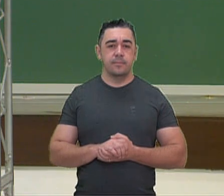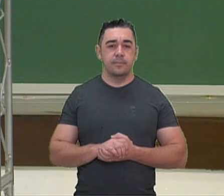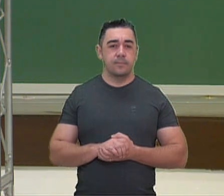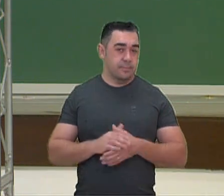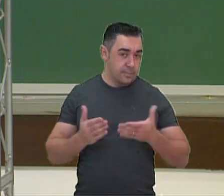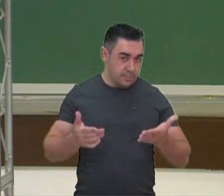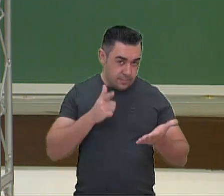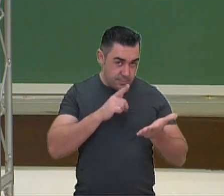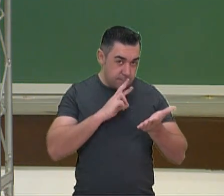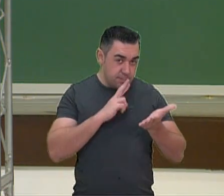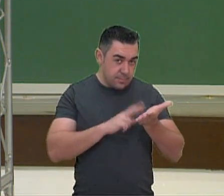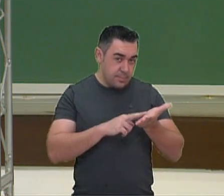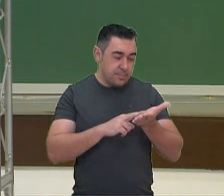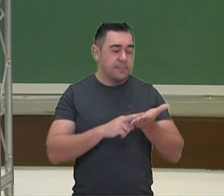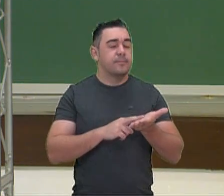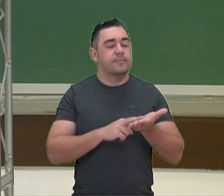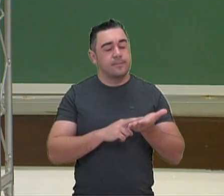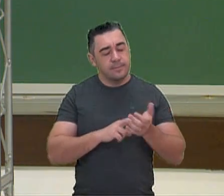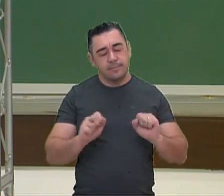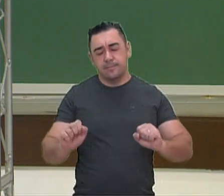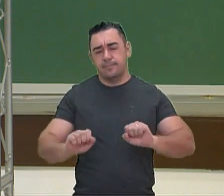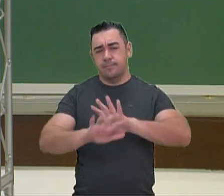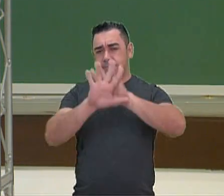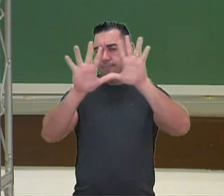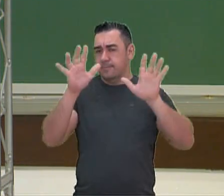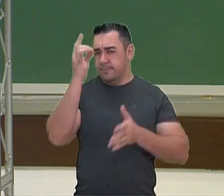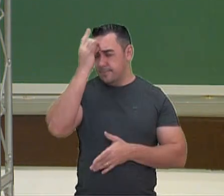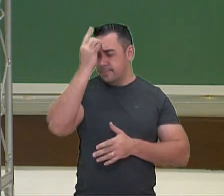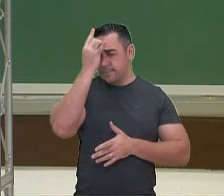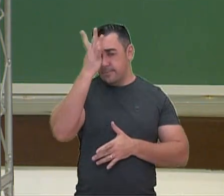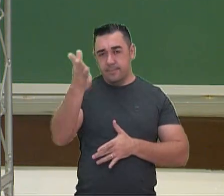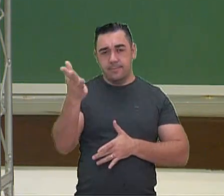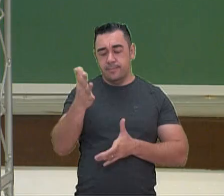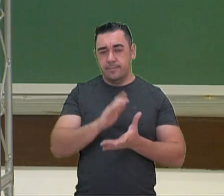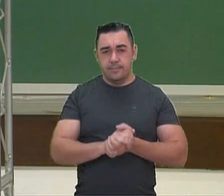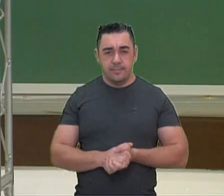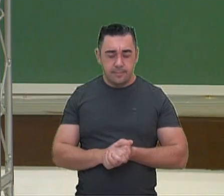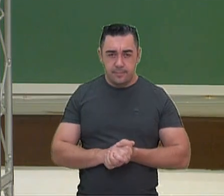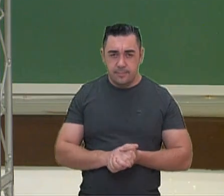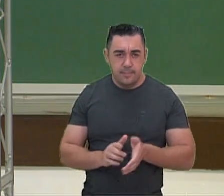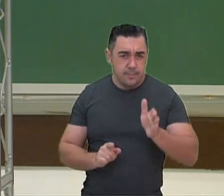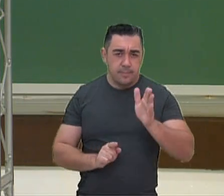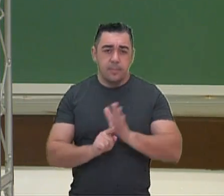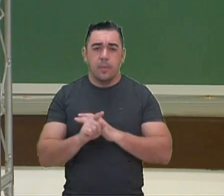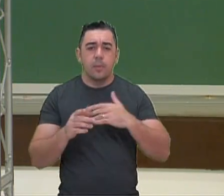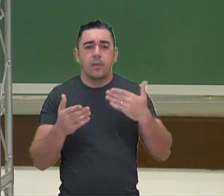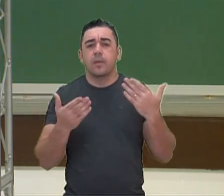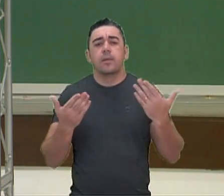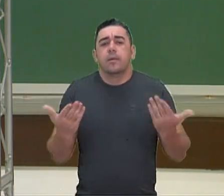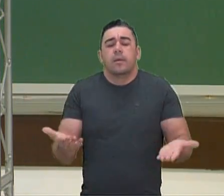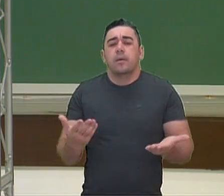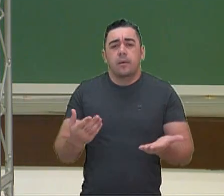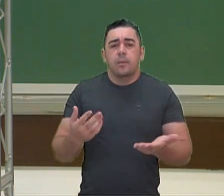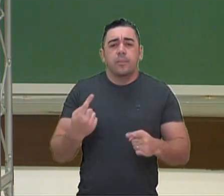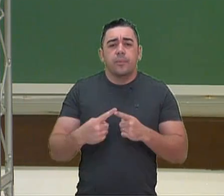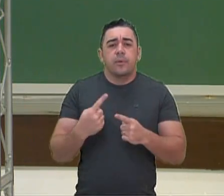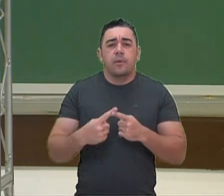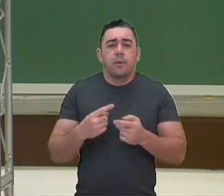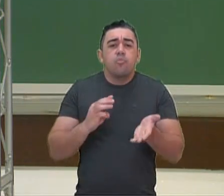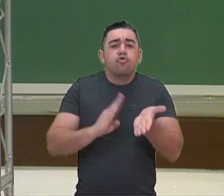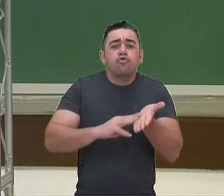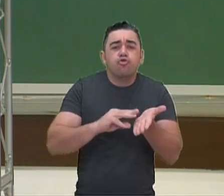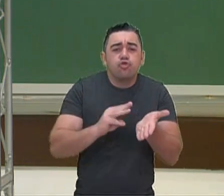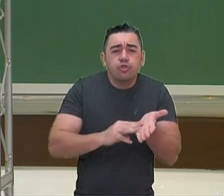E aí respondeu? Claro, né? Estava muito fácil. Qual foi o motivo